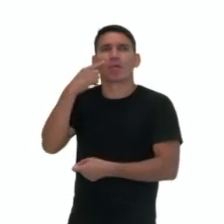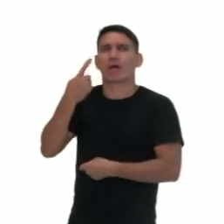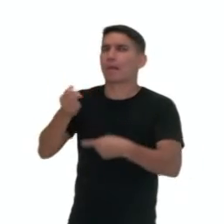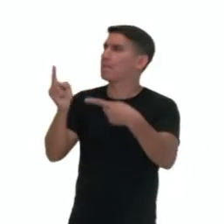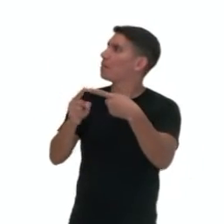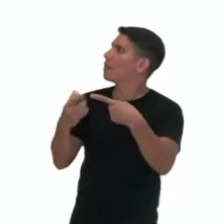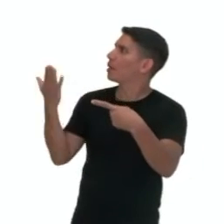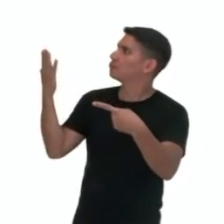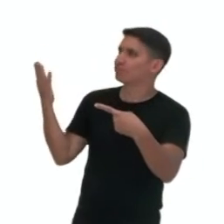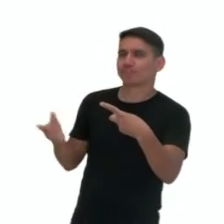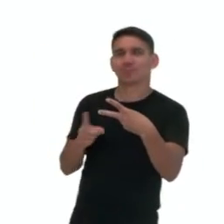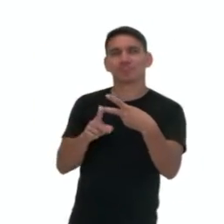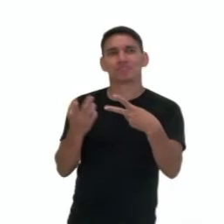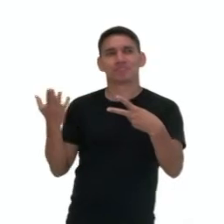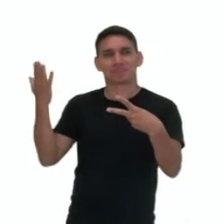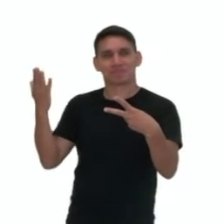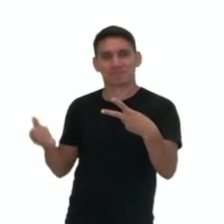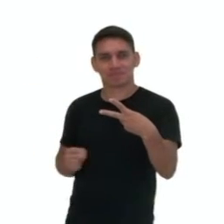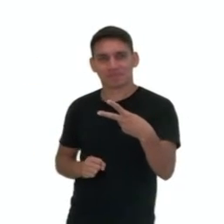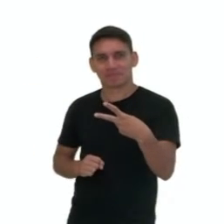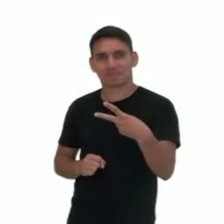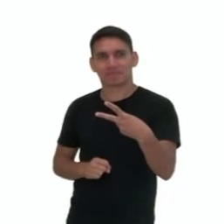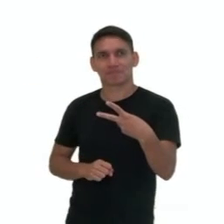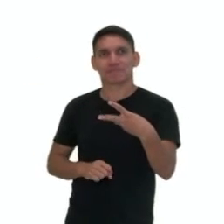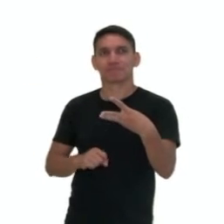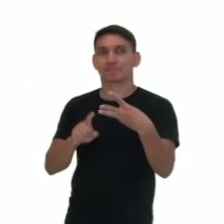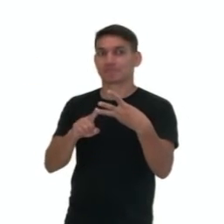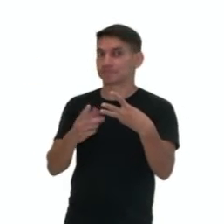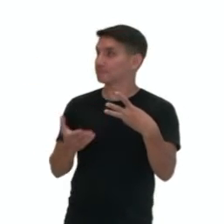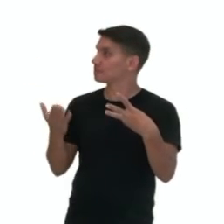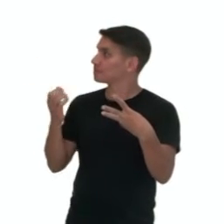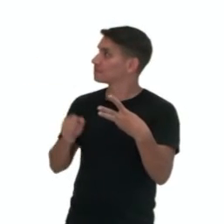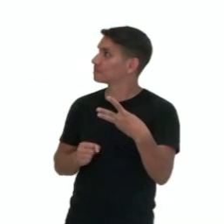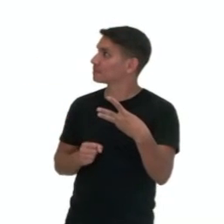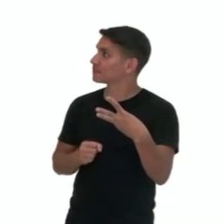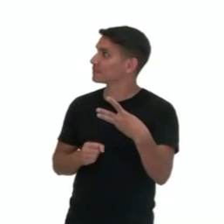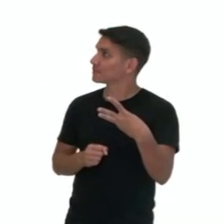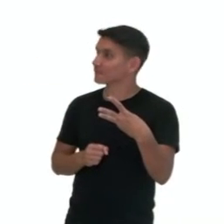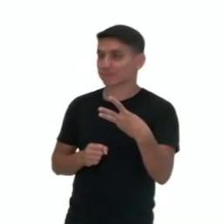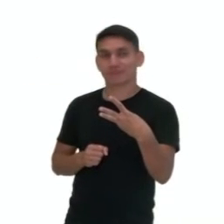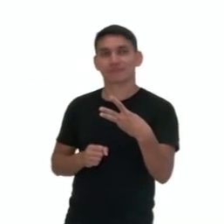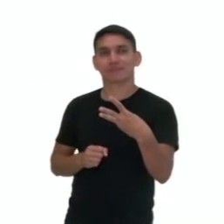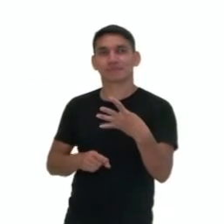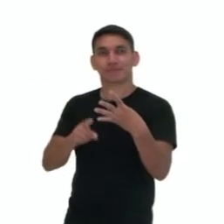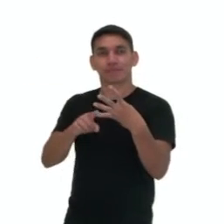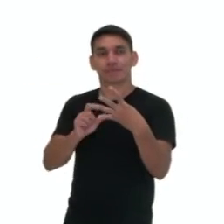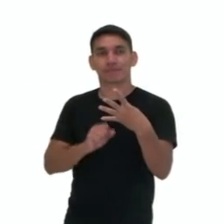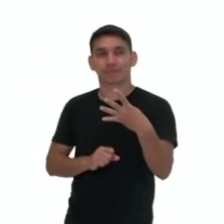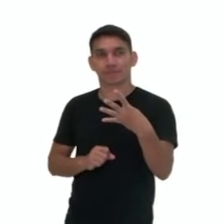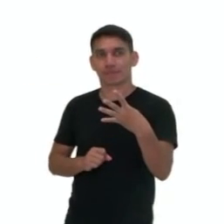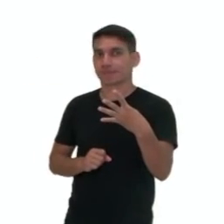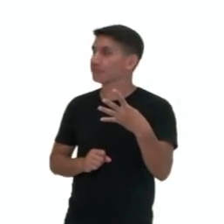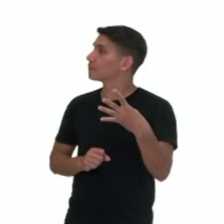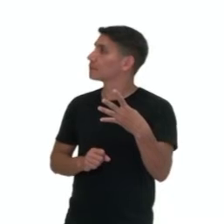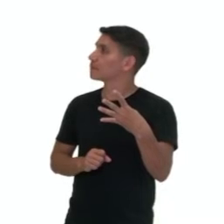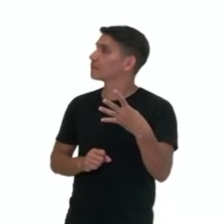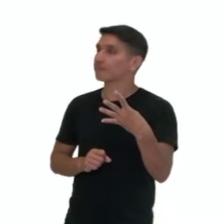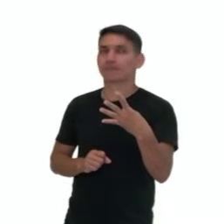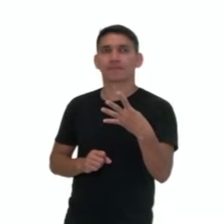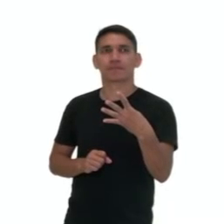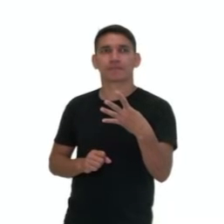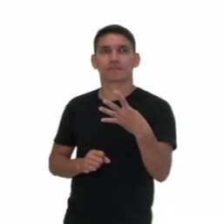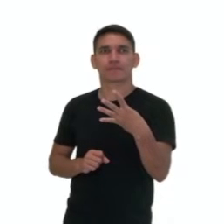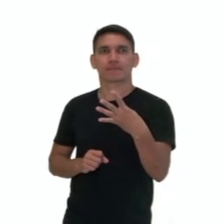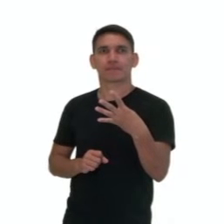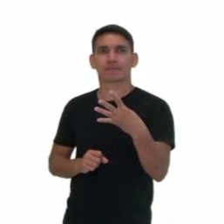então o arco, as bolas aqui tem duas, corda, aqui embaixo essa amarela, massas, né, que são